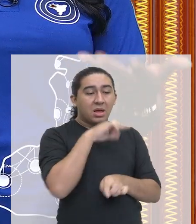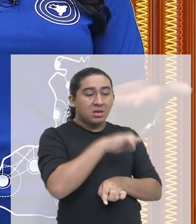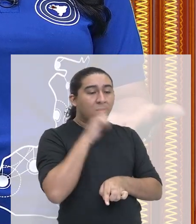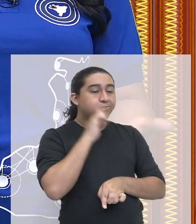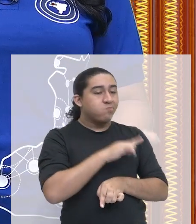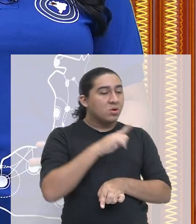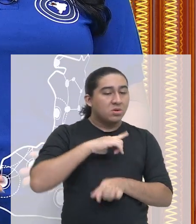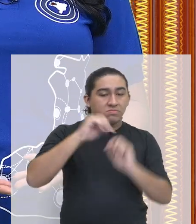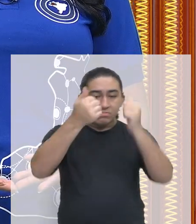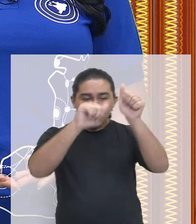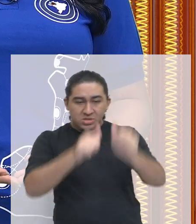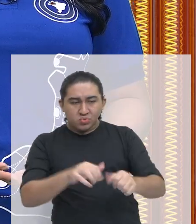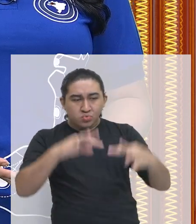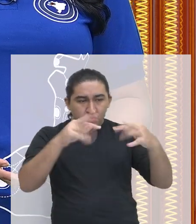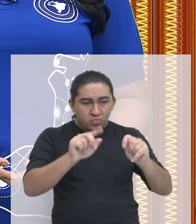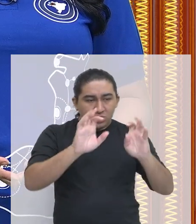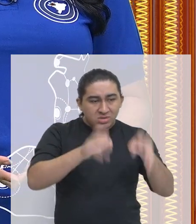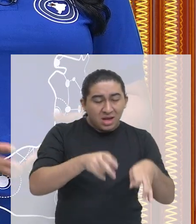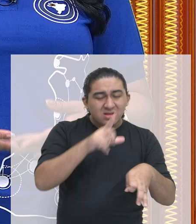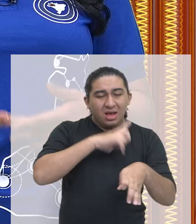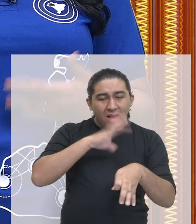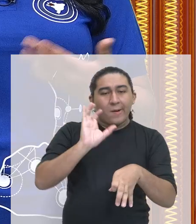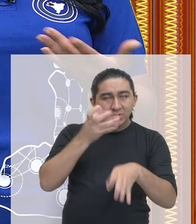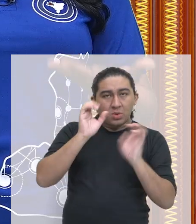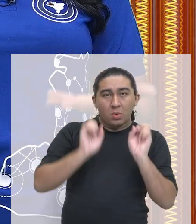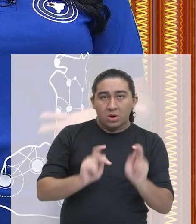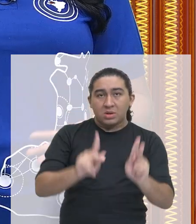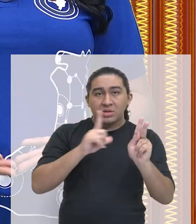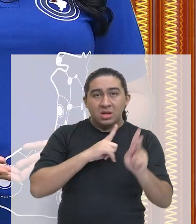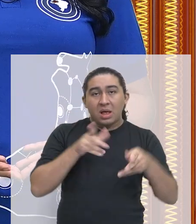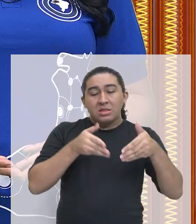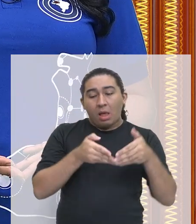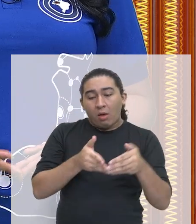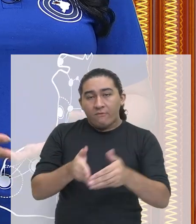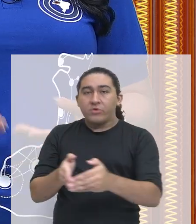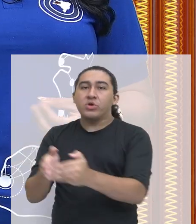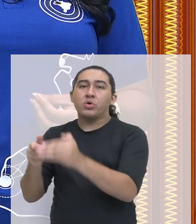eles revistaram realmente a retirada desses mísseis em navios